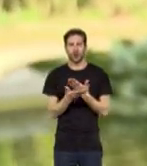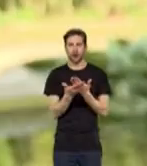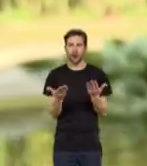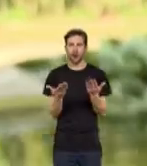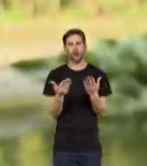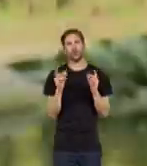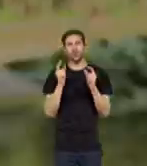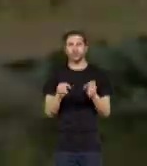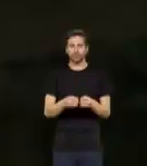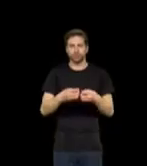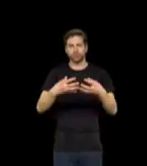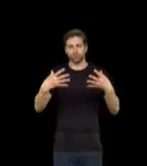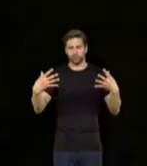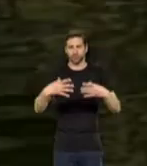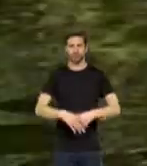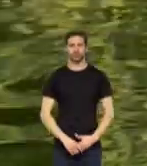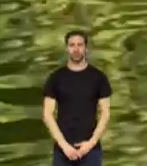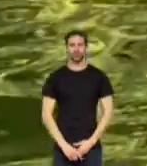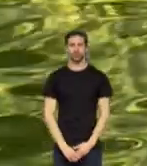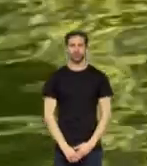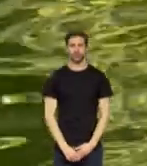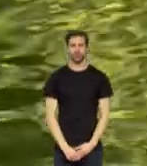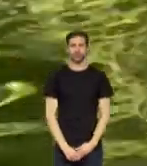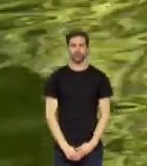mais crescente.